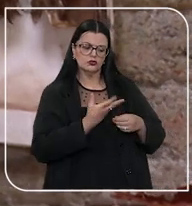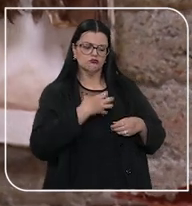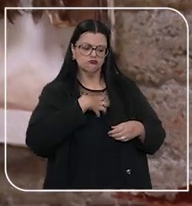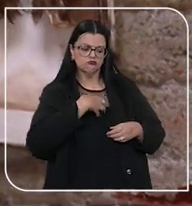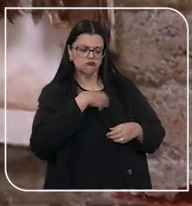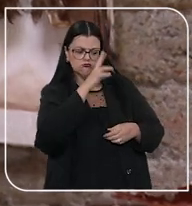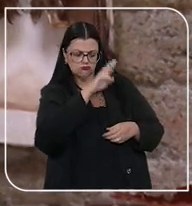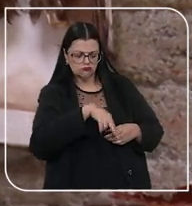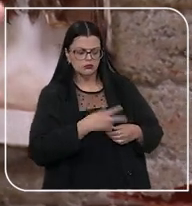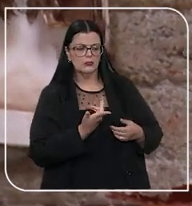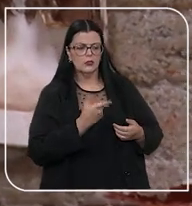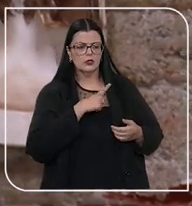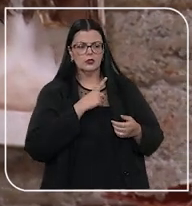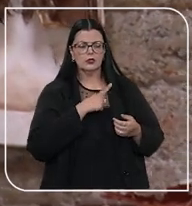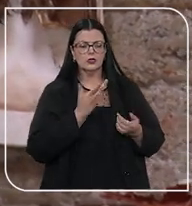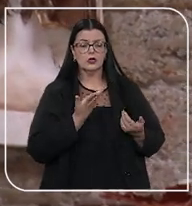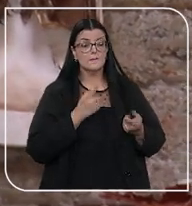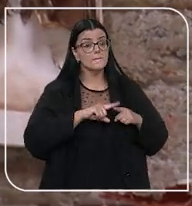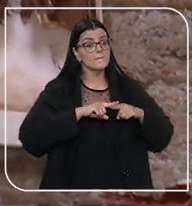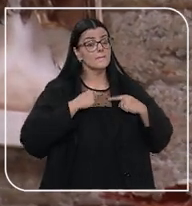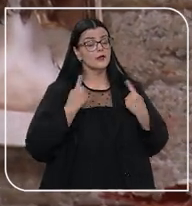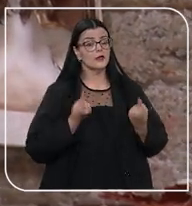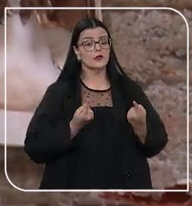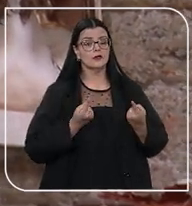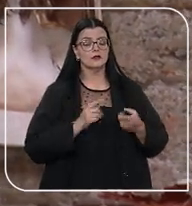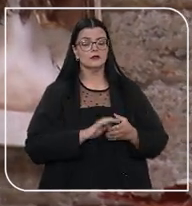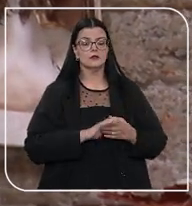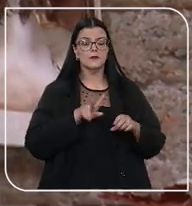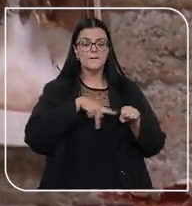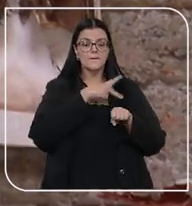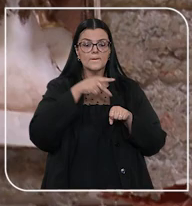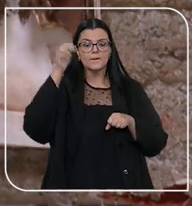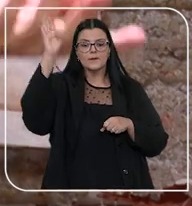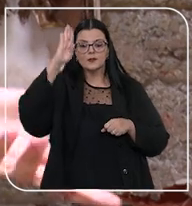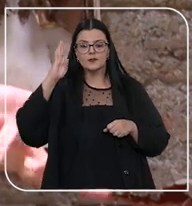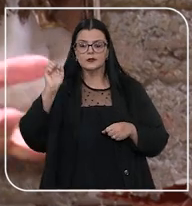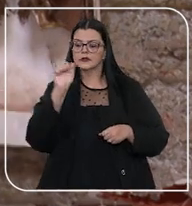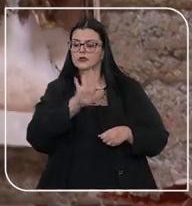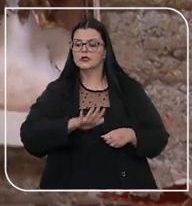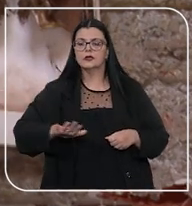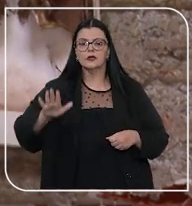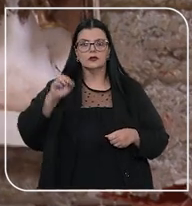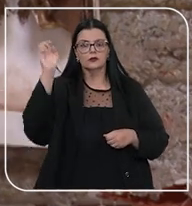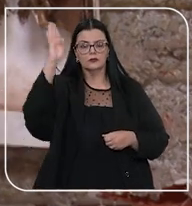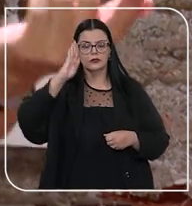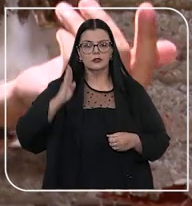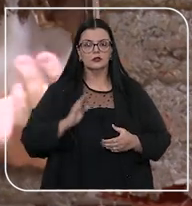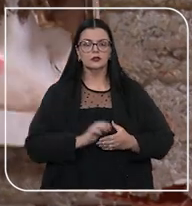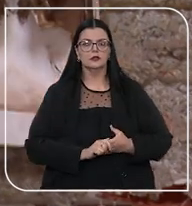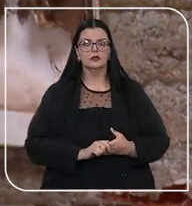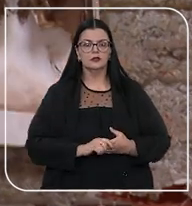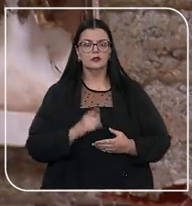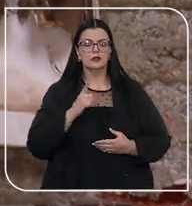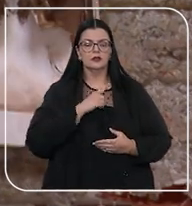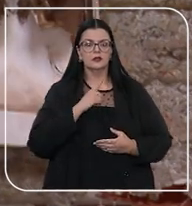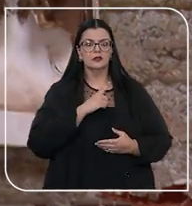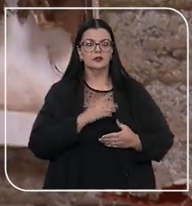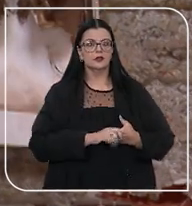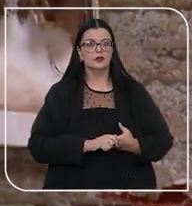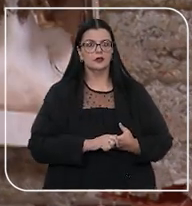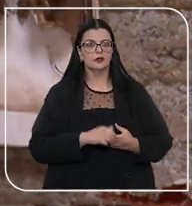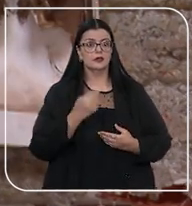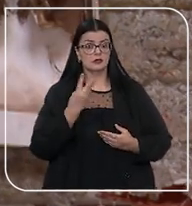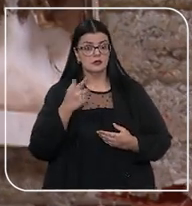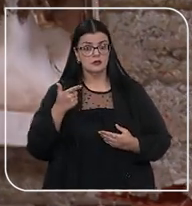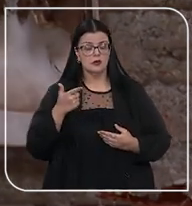Existem. Estereótipos fisicamente falando? Existem. Mas a gente está falando de um país, Brasil, território brasileiro, que tem